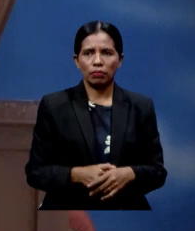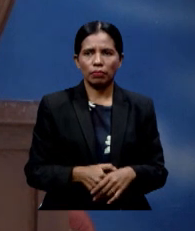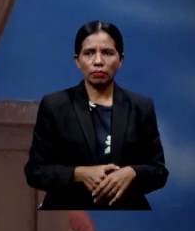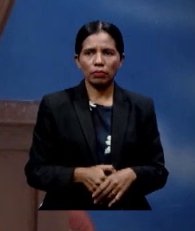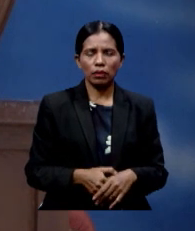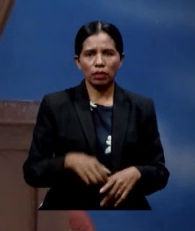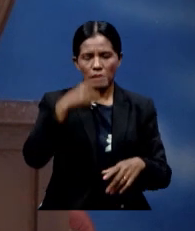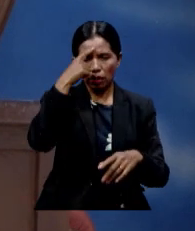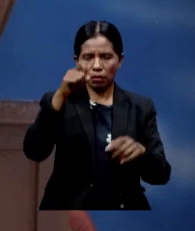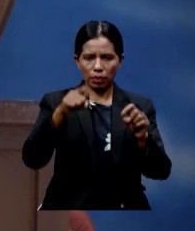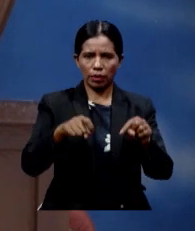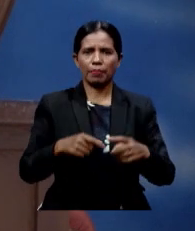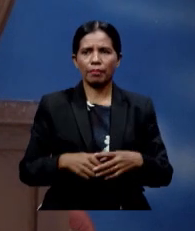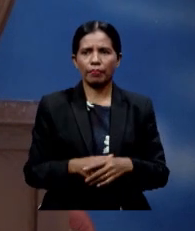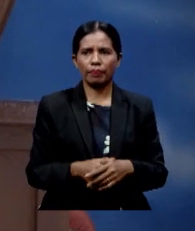tanen